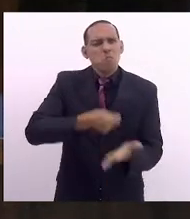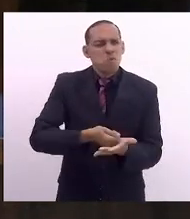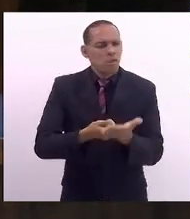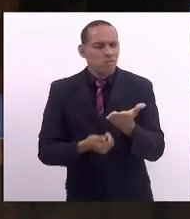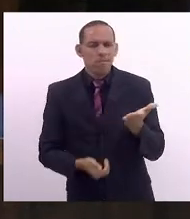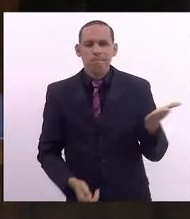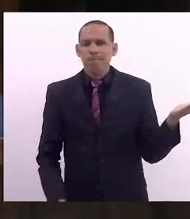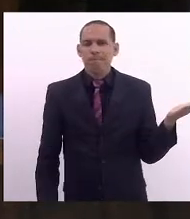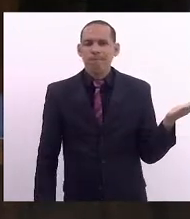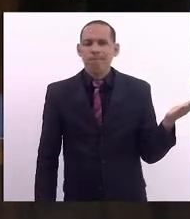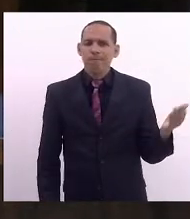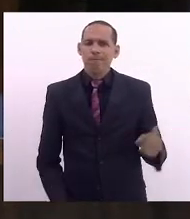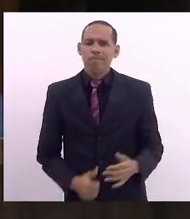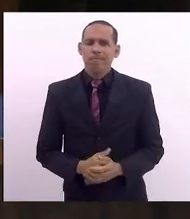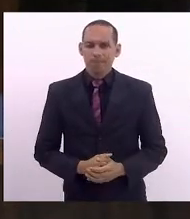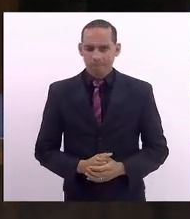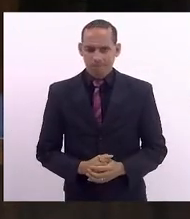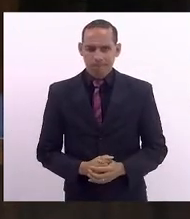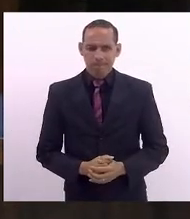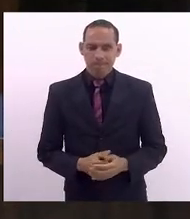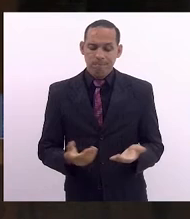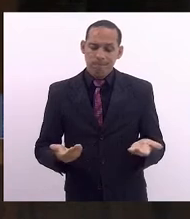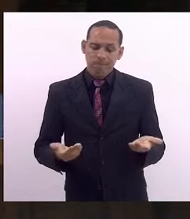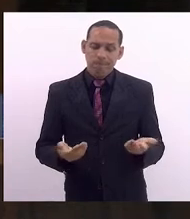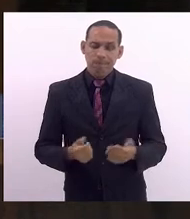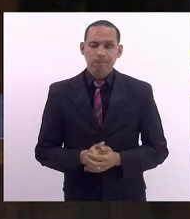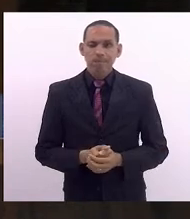é no mínimo